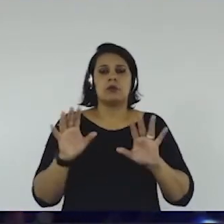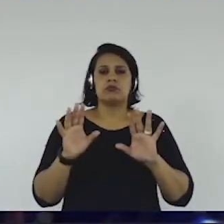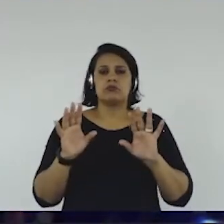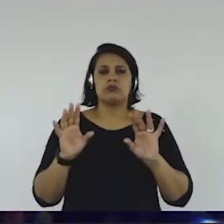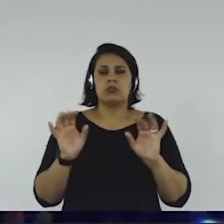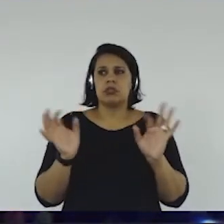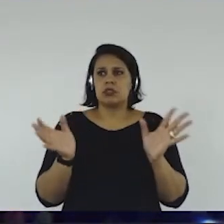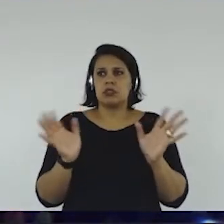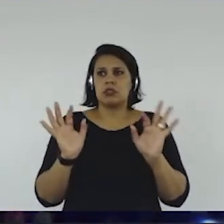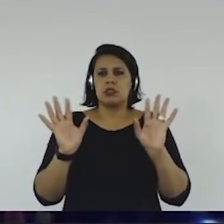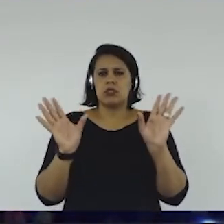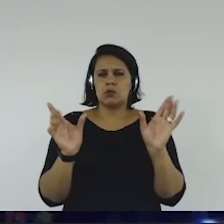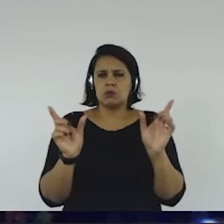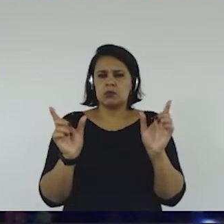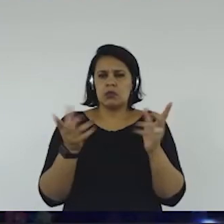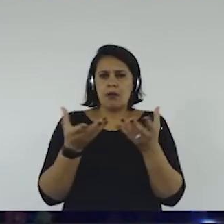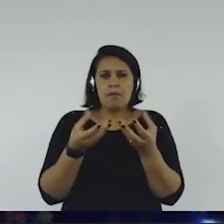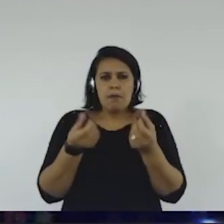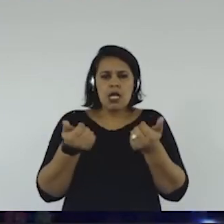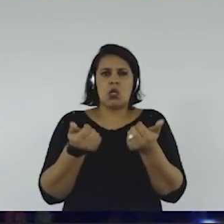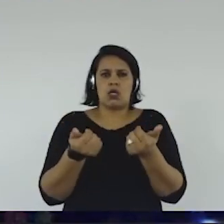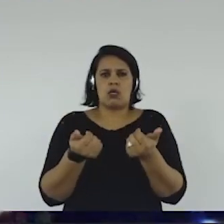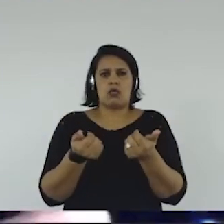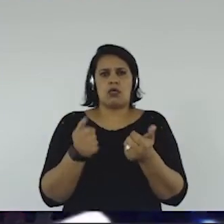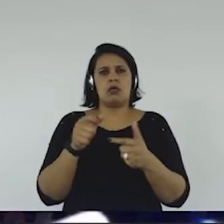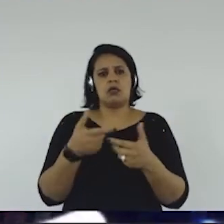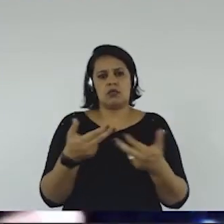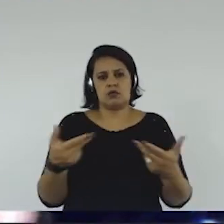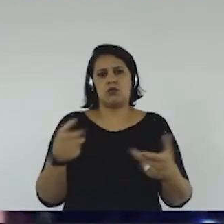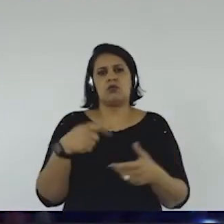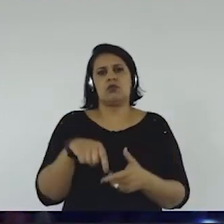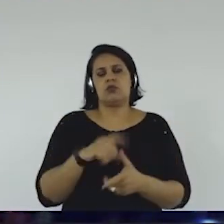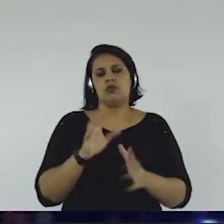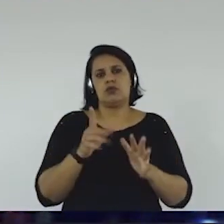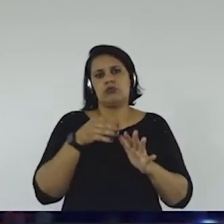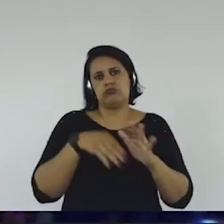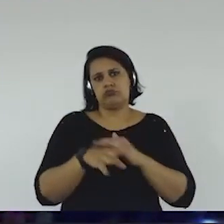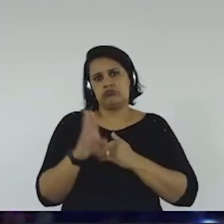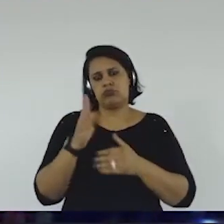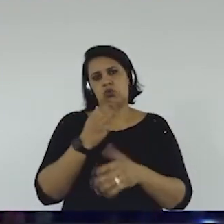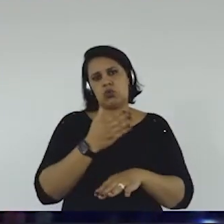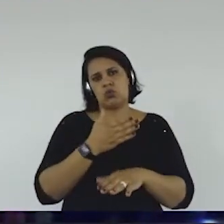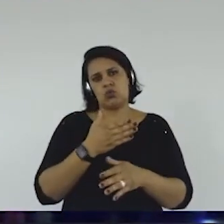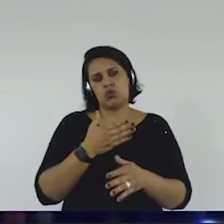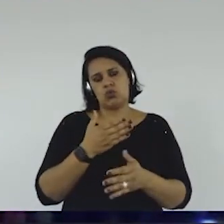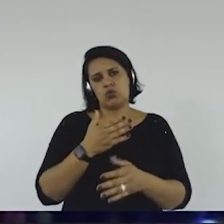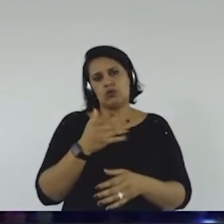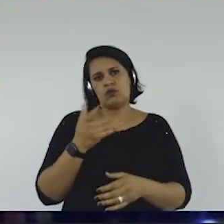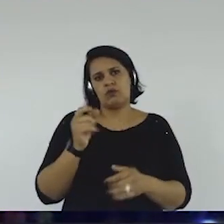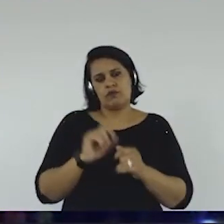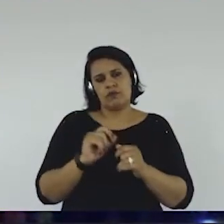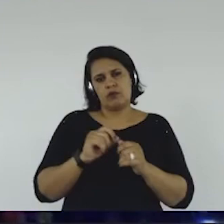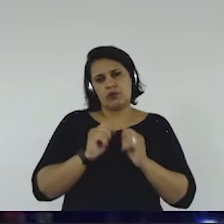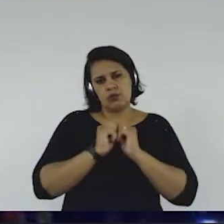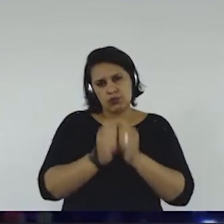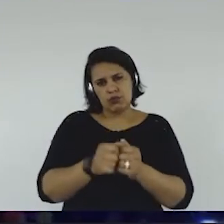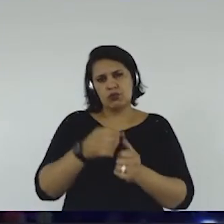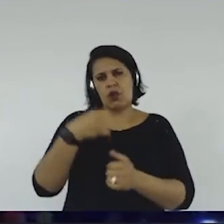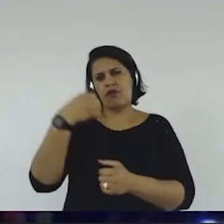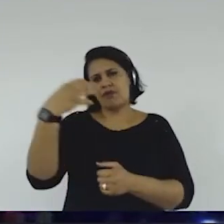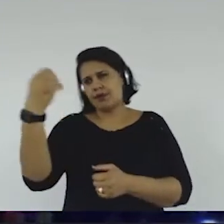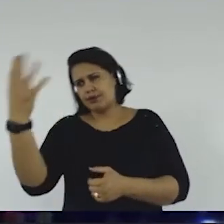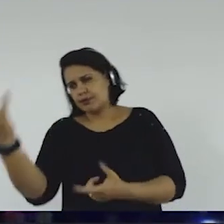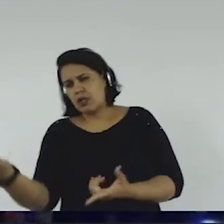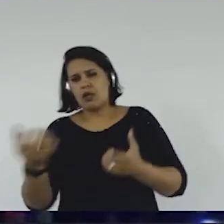otimizar um pouco mais estes hábitos que nós até então tínhamos de estar juntos, de viajar, de